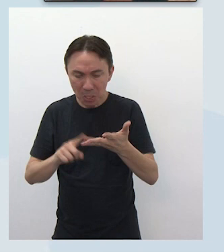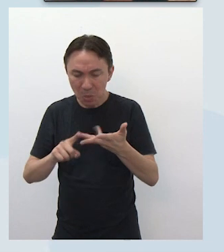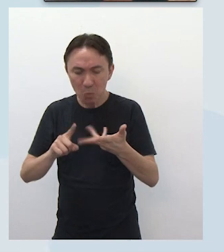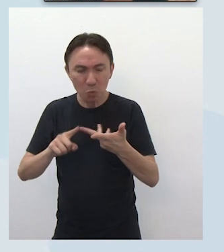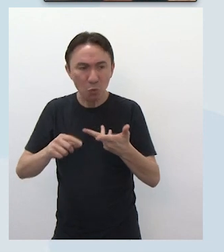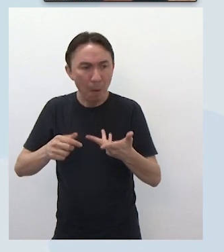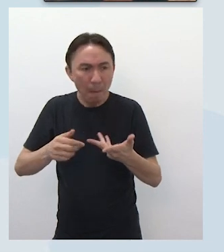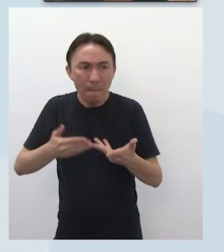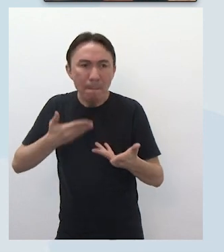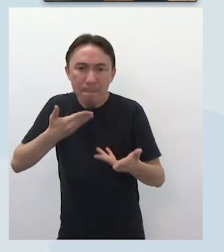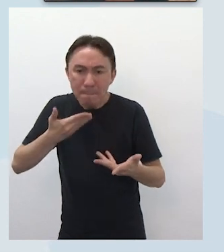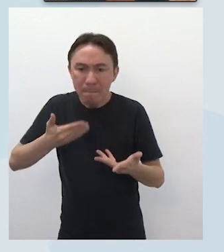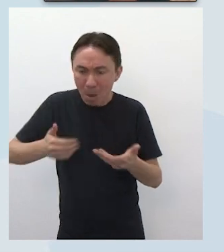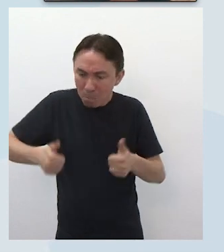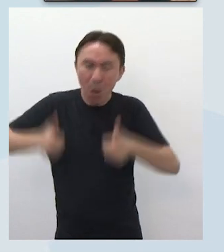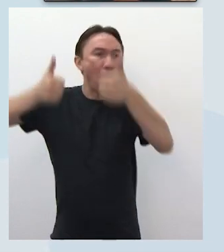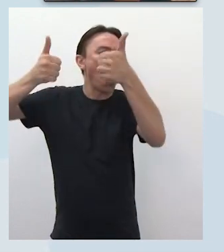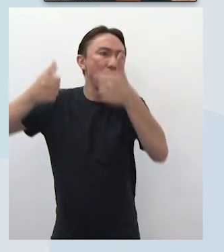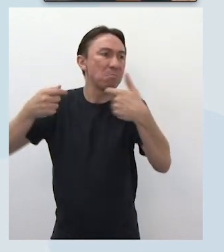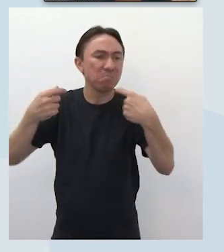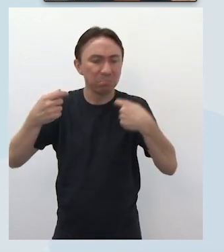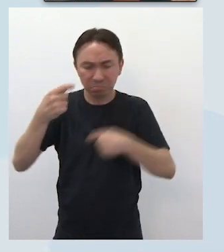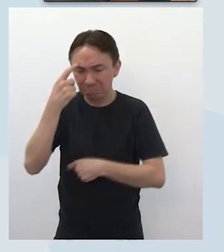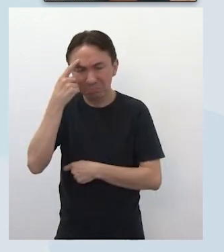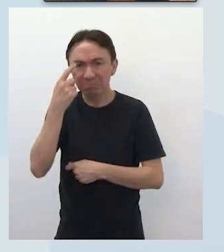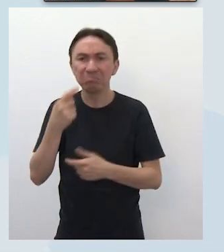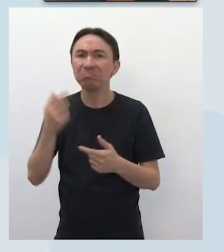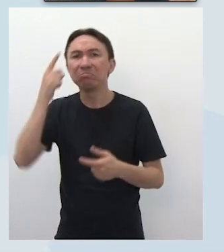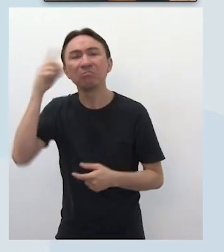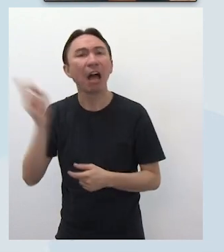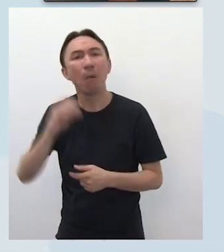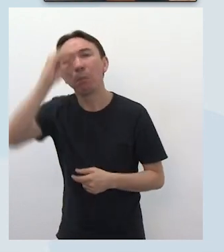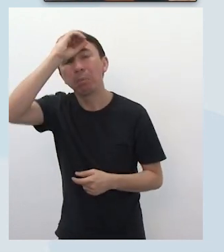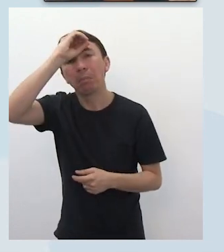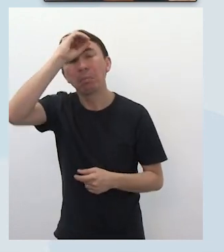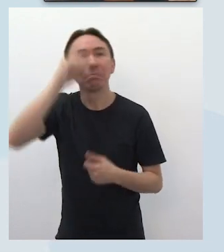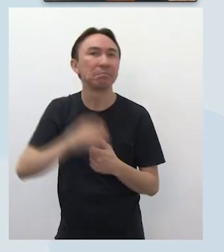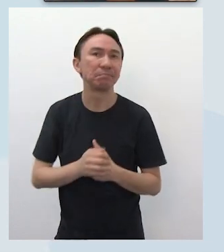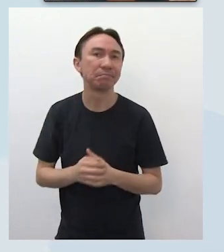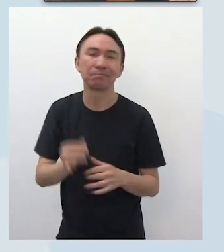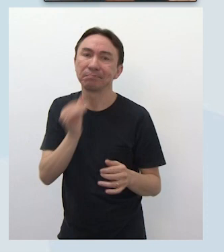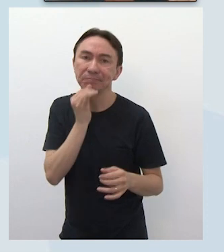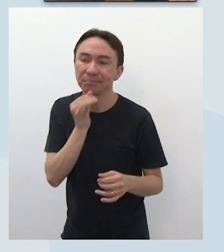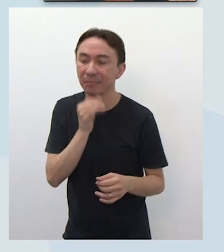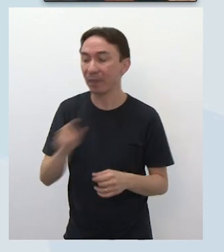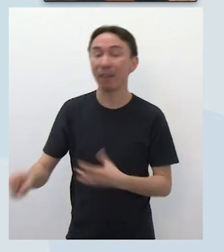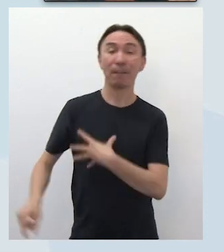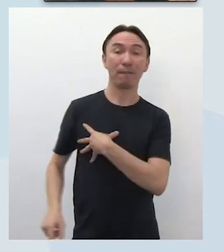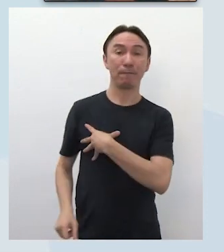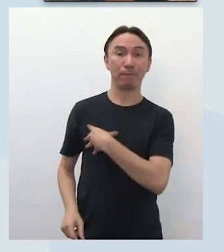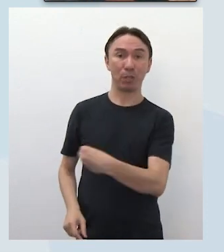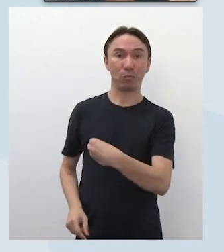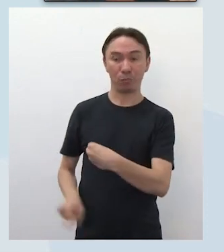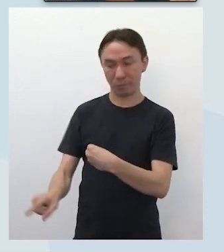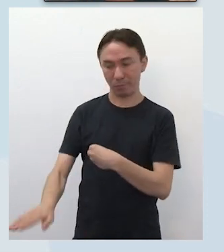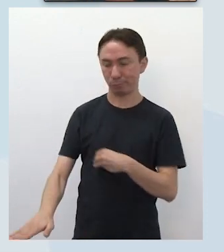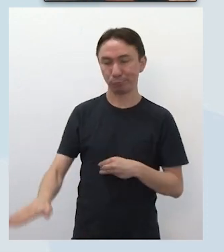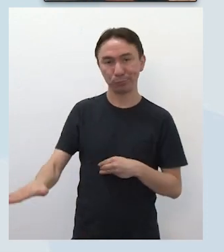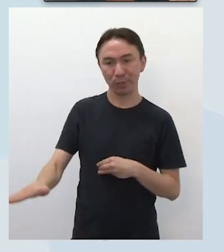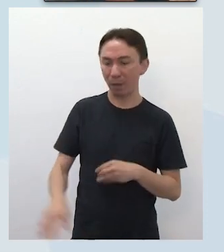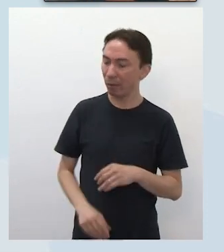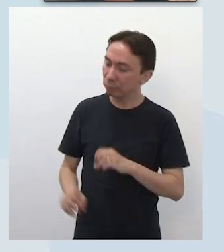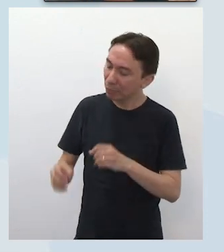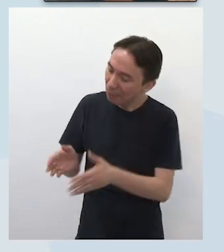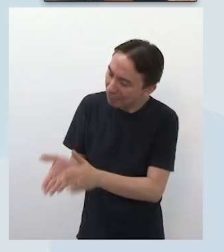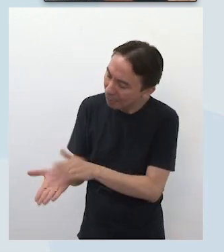por exemplo, se desde cedo eu elogio o meu filho, né? Ele é muito inteligente, ele é muito esperto. Ao invés